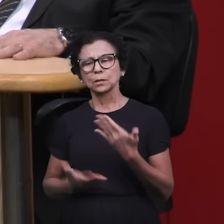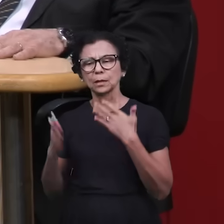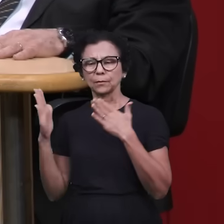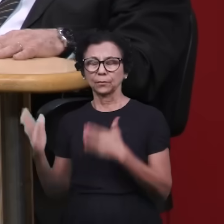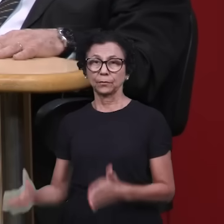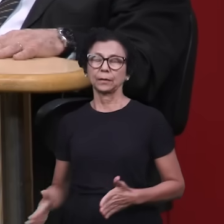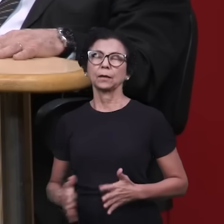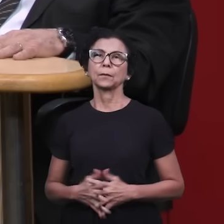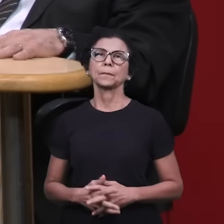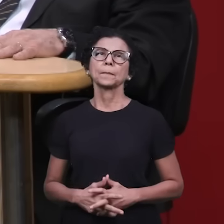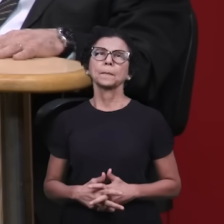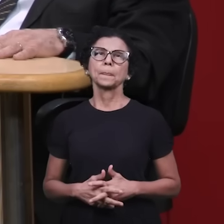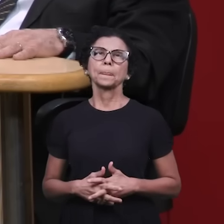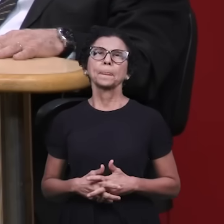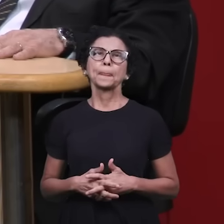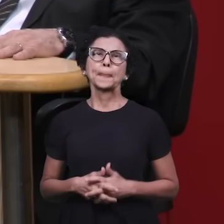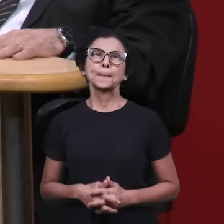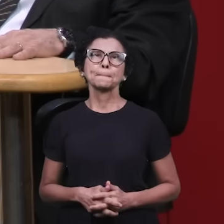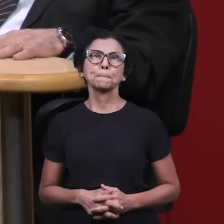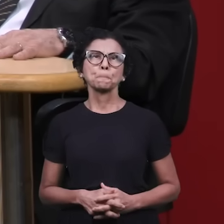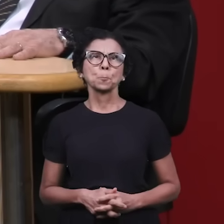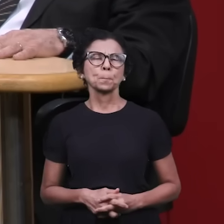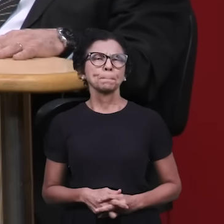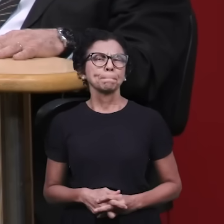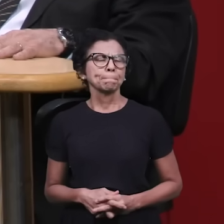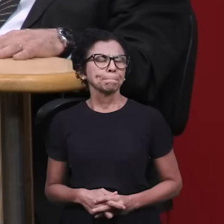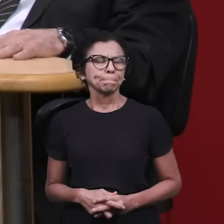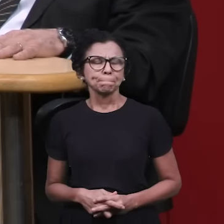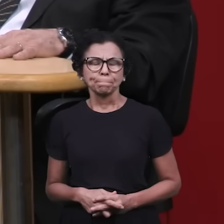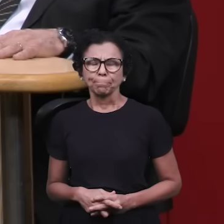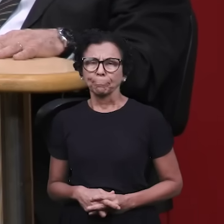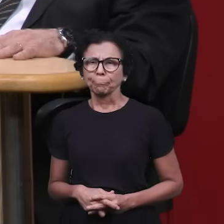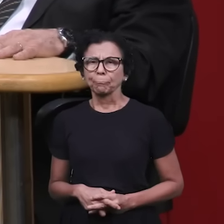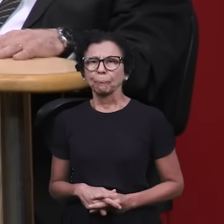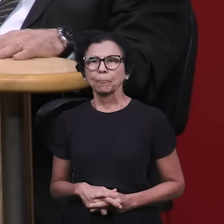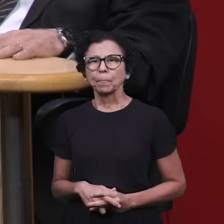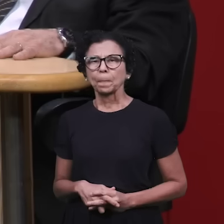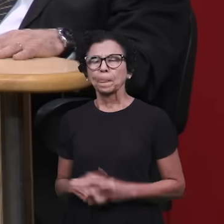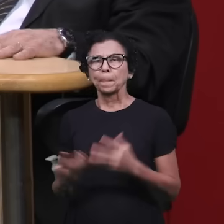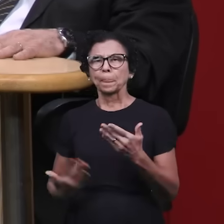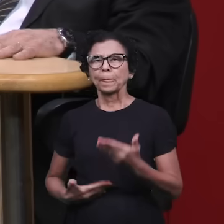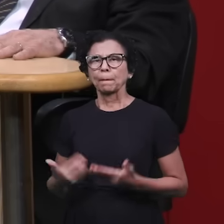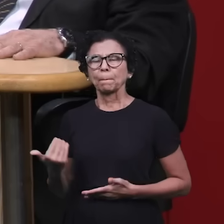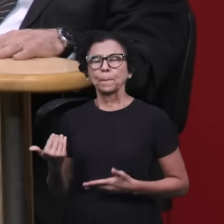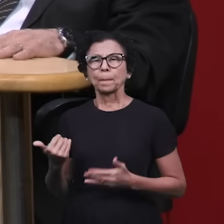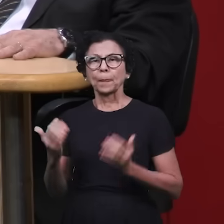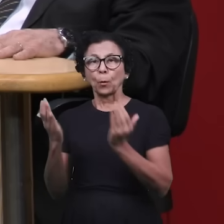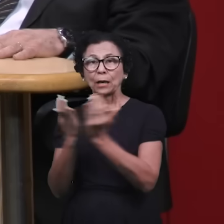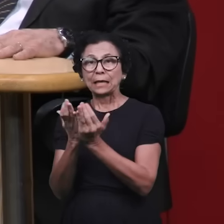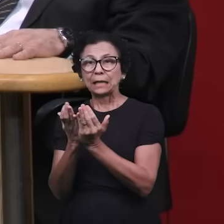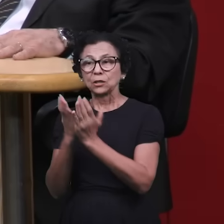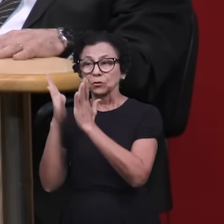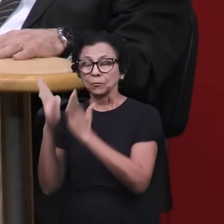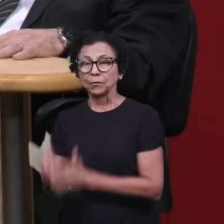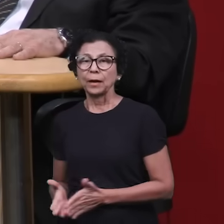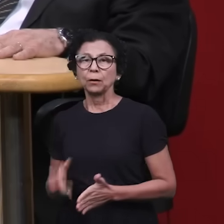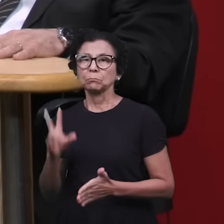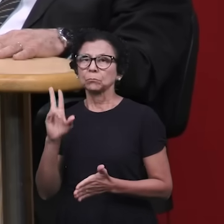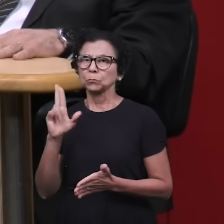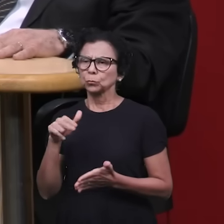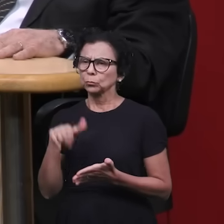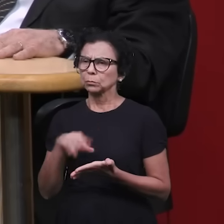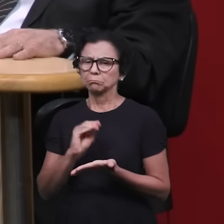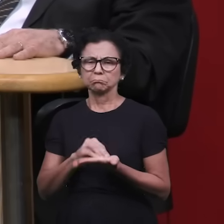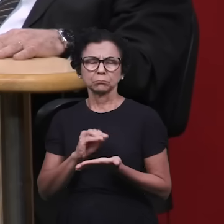os pré-reformadores não Não, falavam na verdade, depois. nunca faltaram os fiéis. Claro. Nunca faltaram. Senão não haveria continuidade da